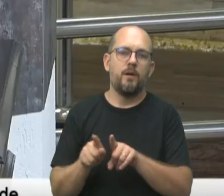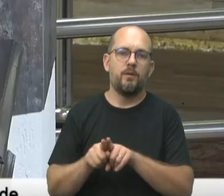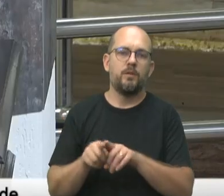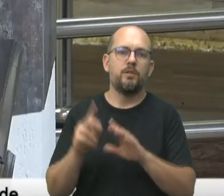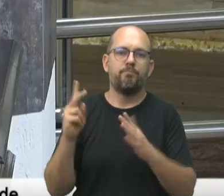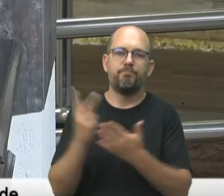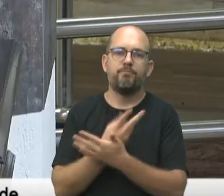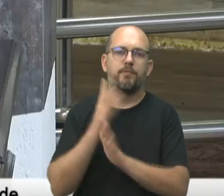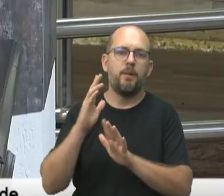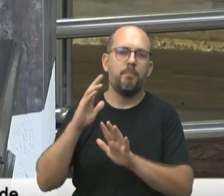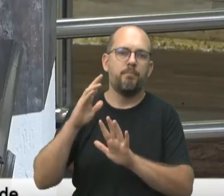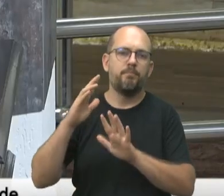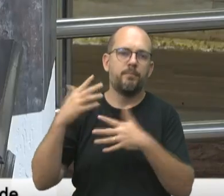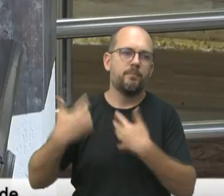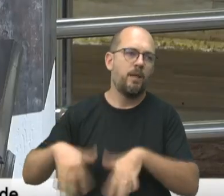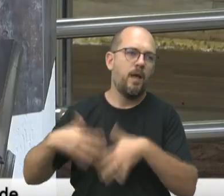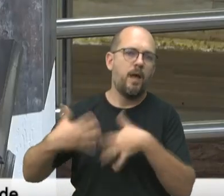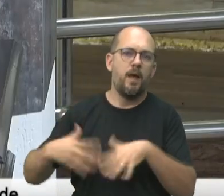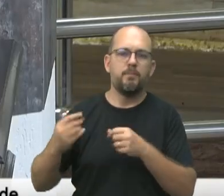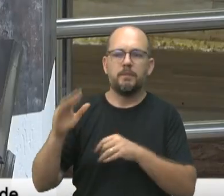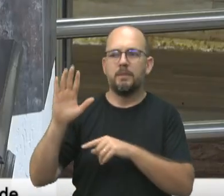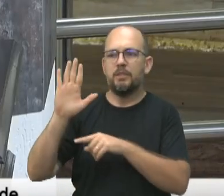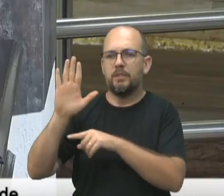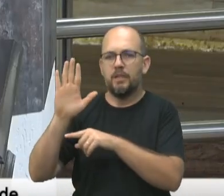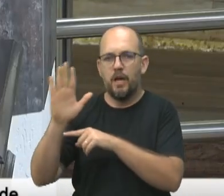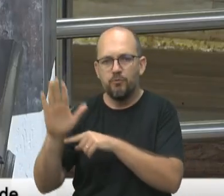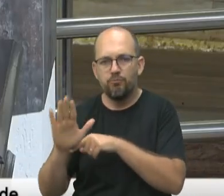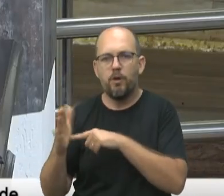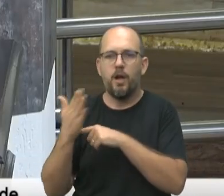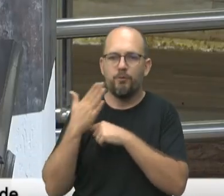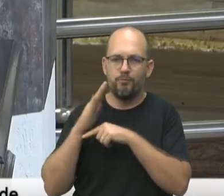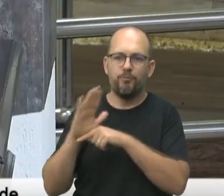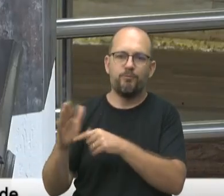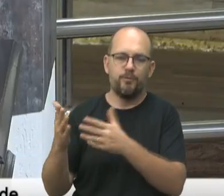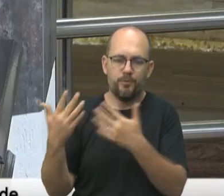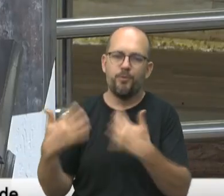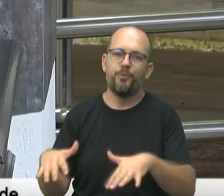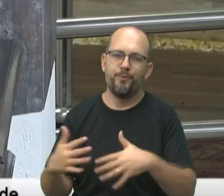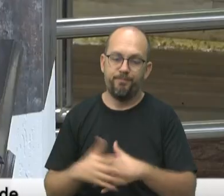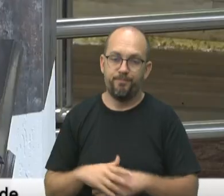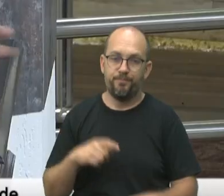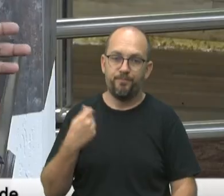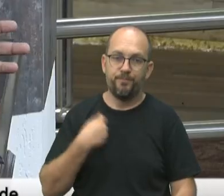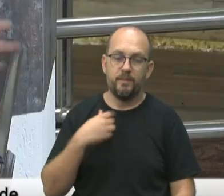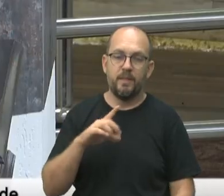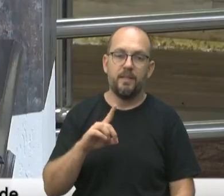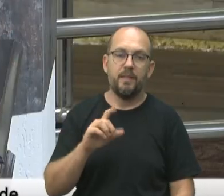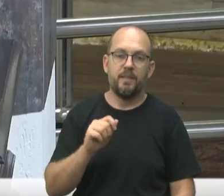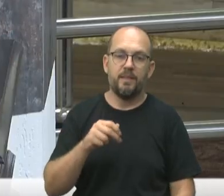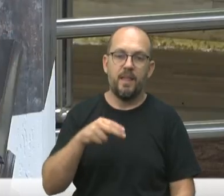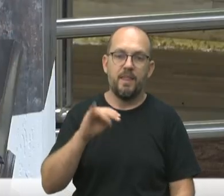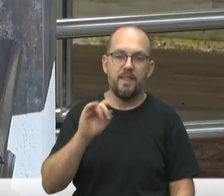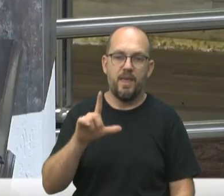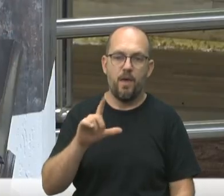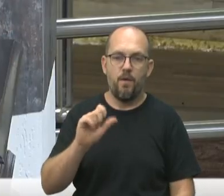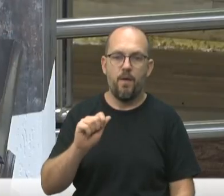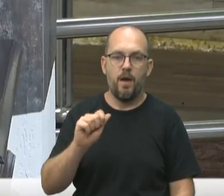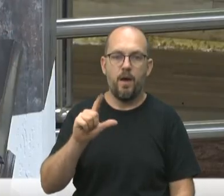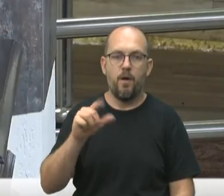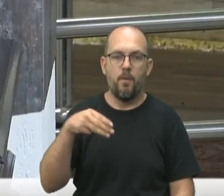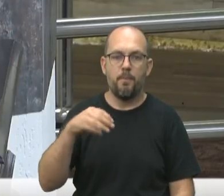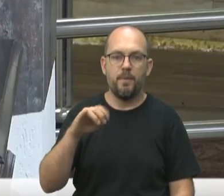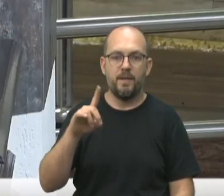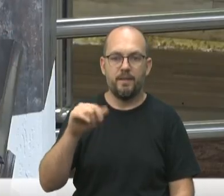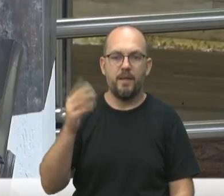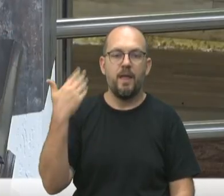atribulações, de muito socorro. Eu sou o Daniel de Almeida, eu estive à frente da comunidade LGBT